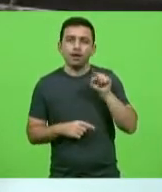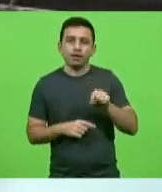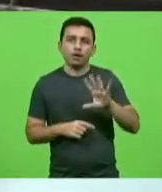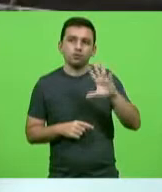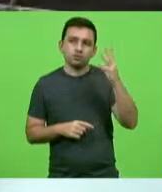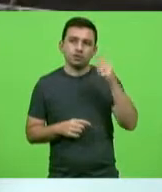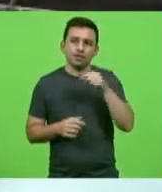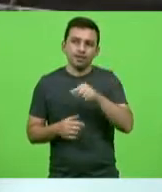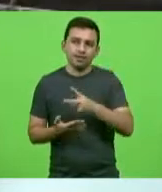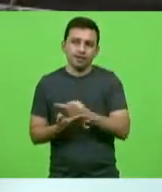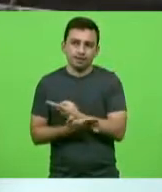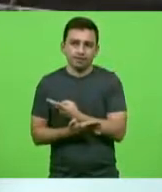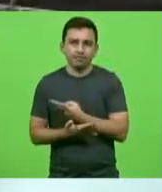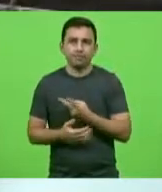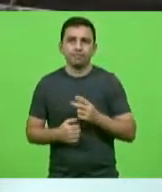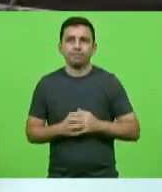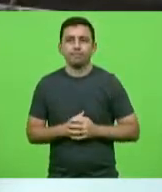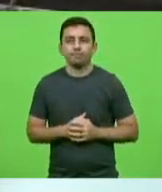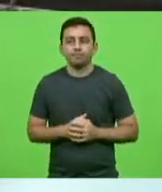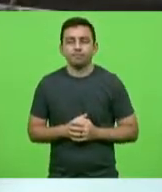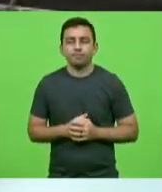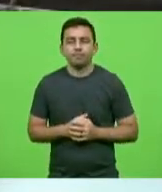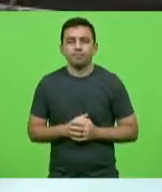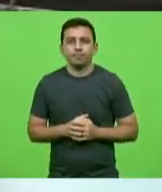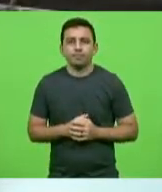a conduta típica imputada.